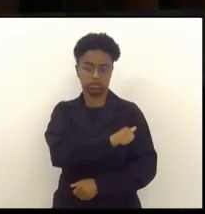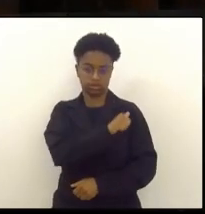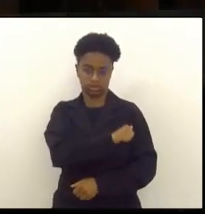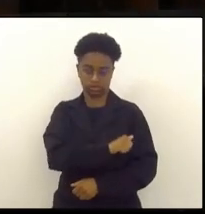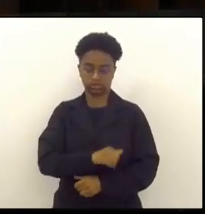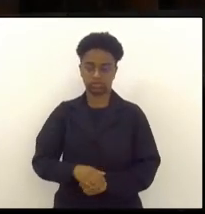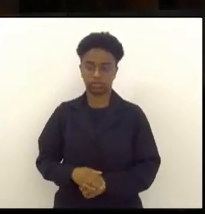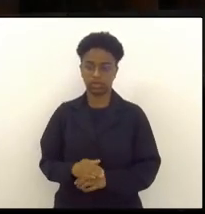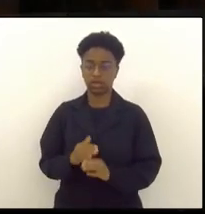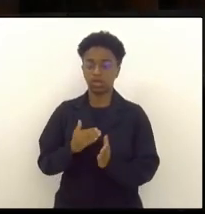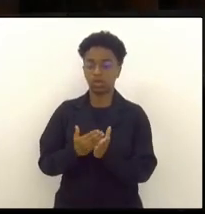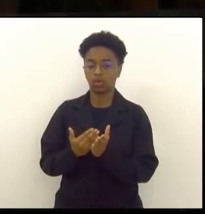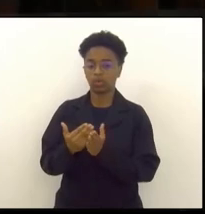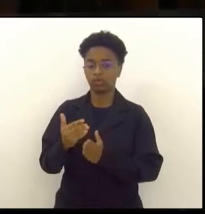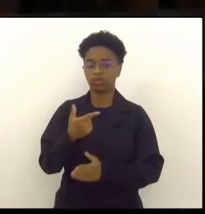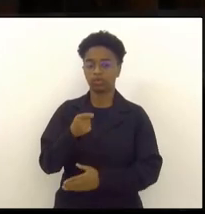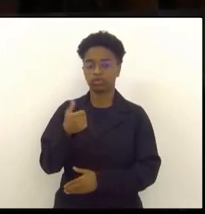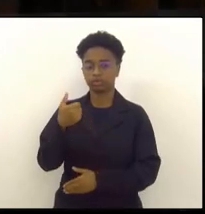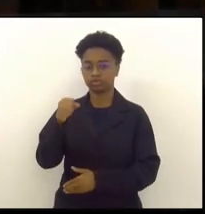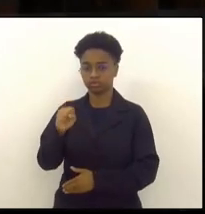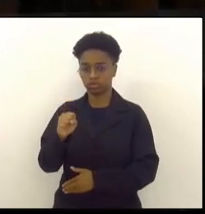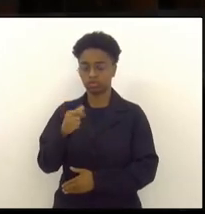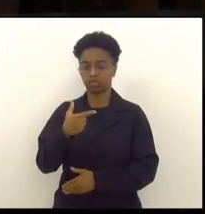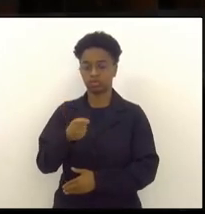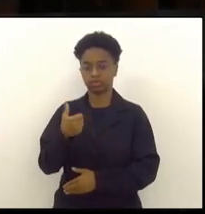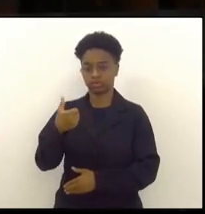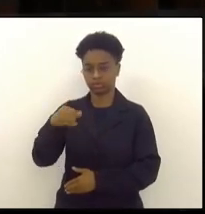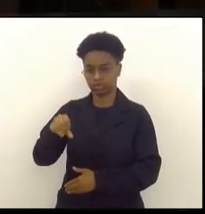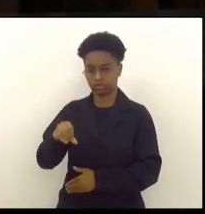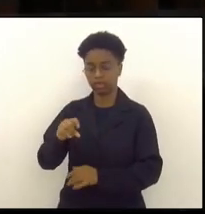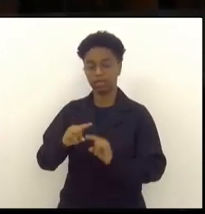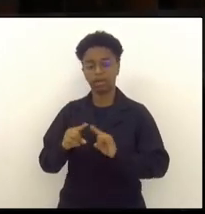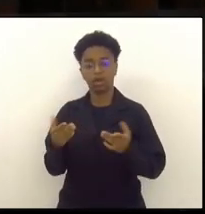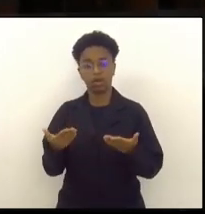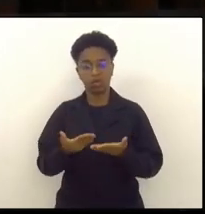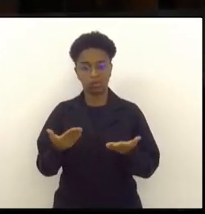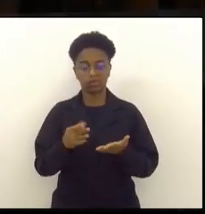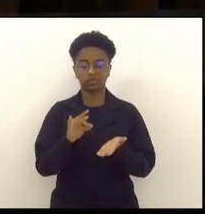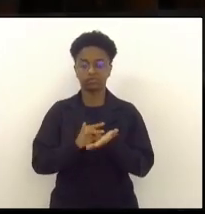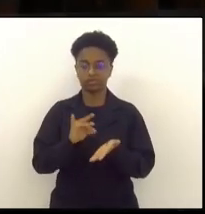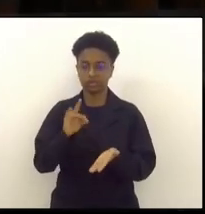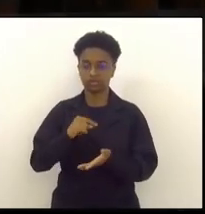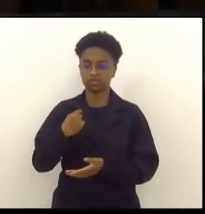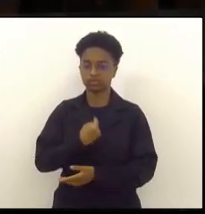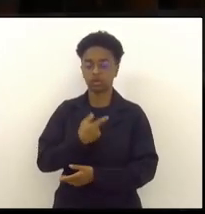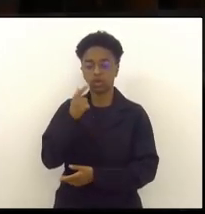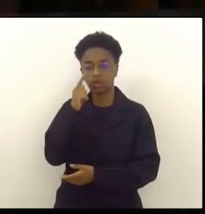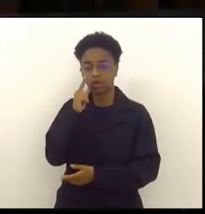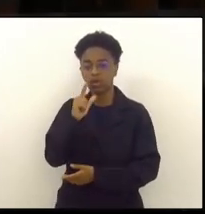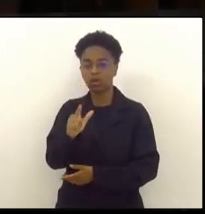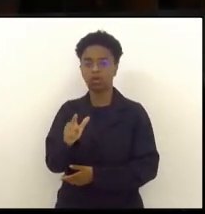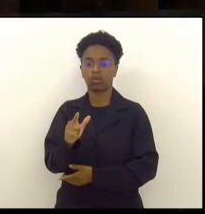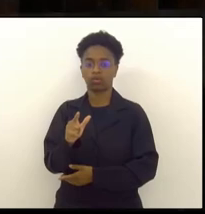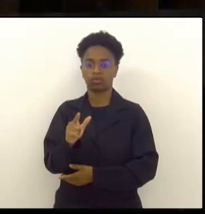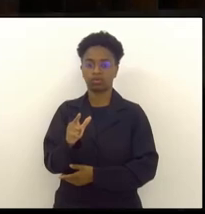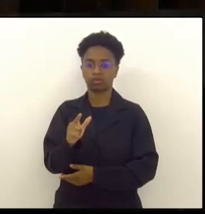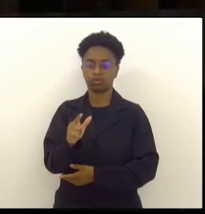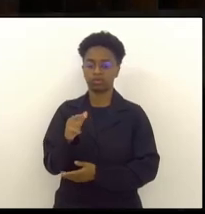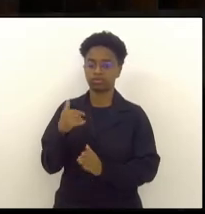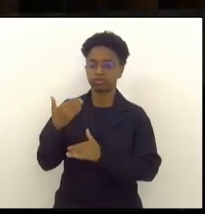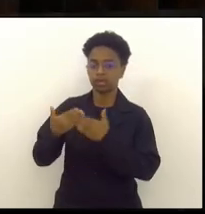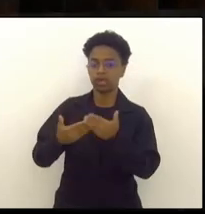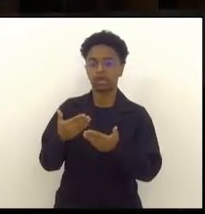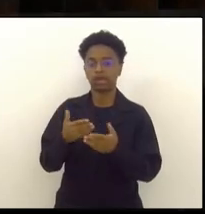inicialmente, começamos em 2018, 2019, e hoje, de fato, nós conseguimos chegar com ele em vários